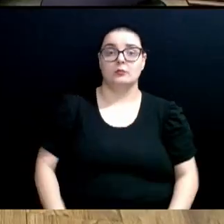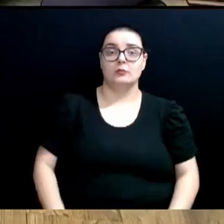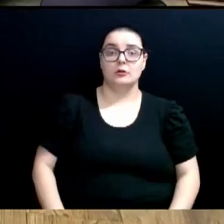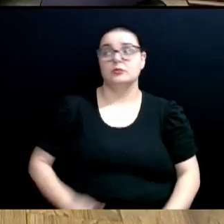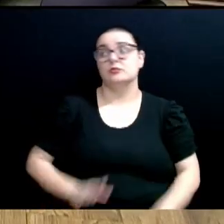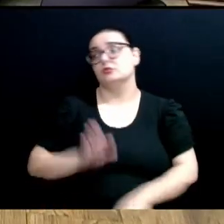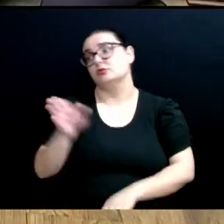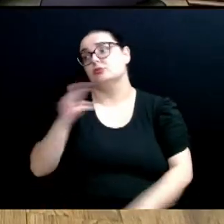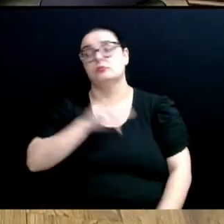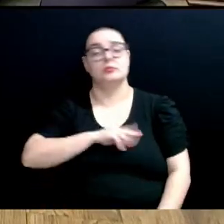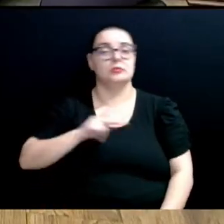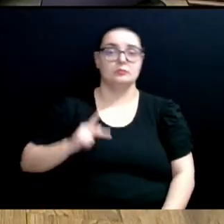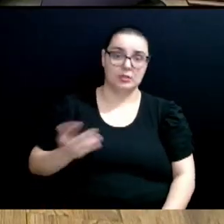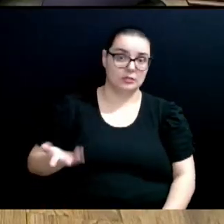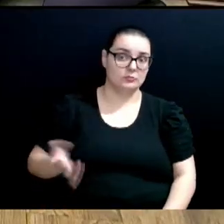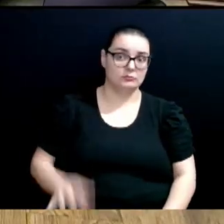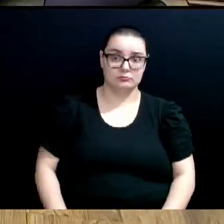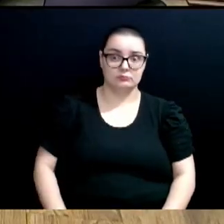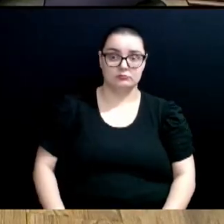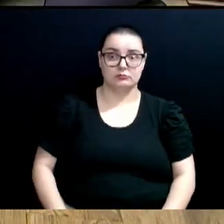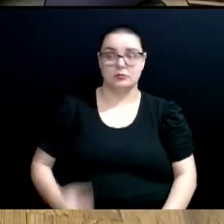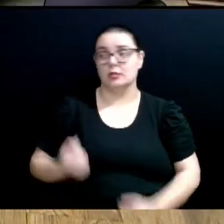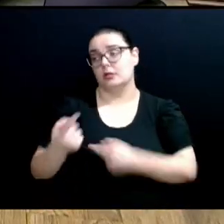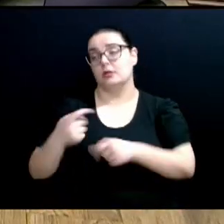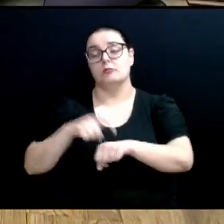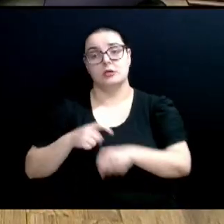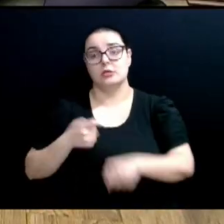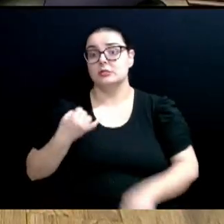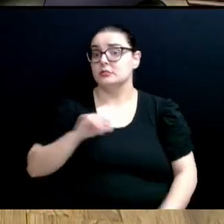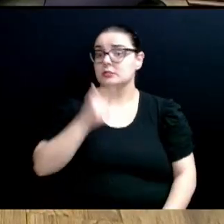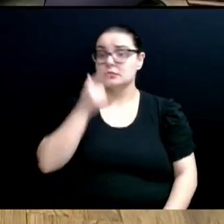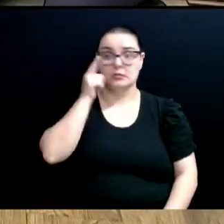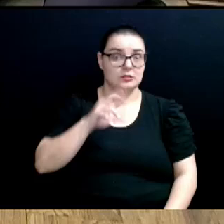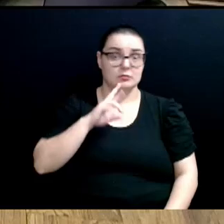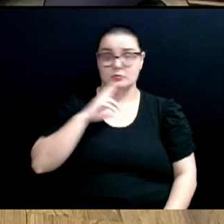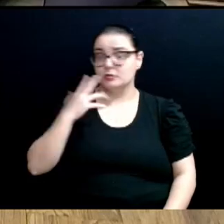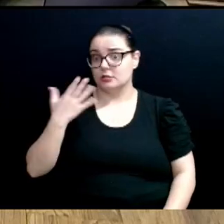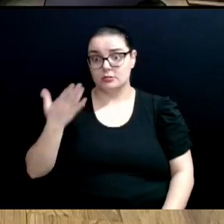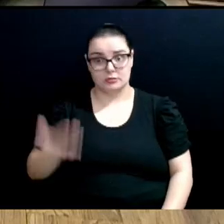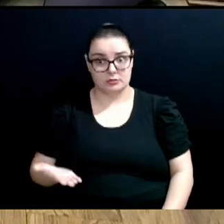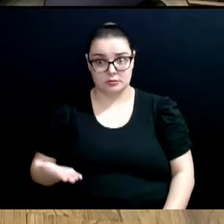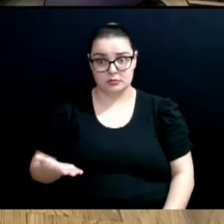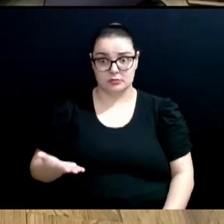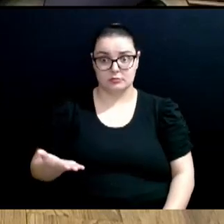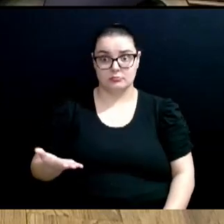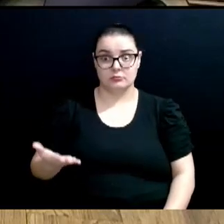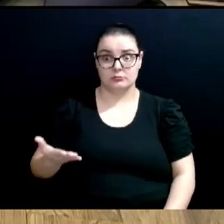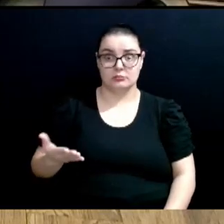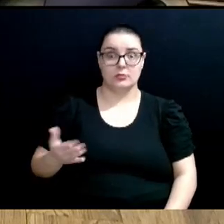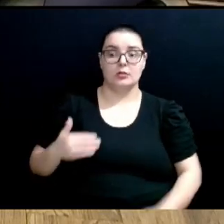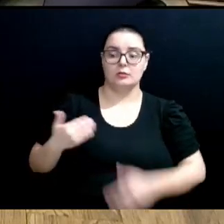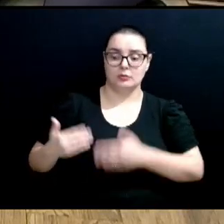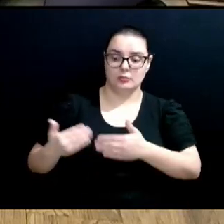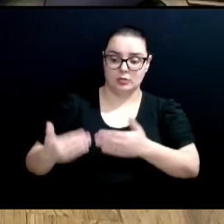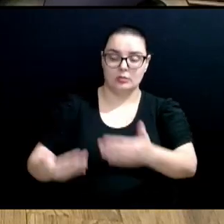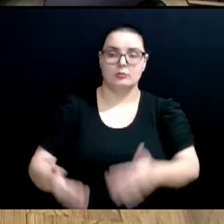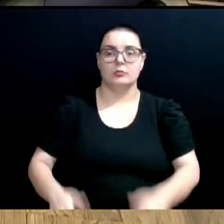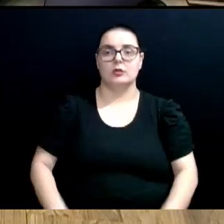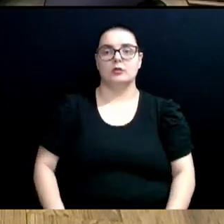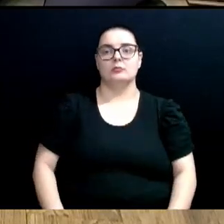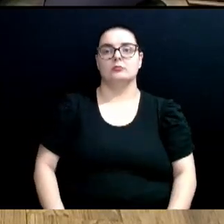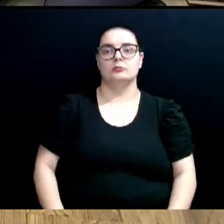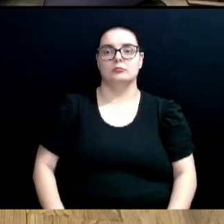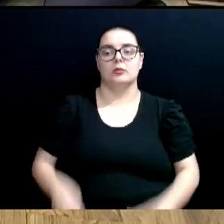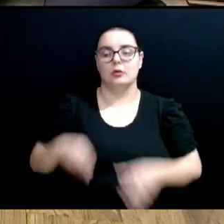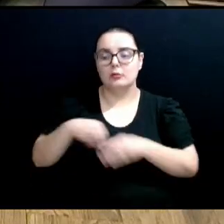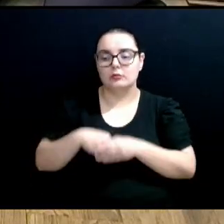Público, em dado momento, se ele também não consegue solucionar isso lá no procedimento interno, no inquérito civil, ele